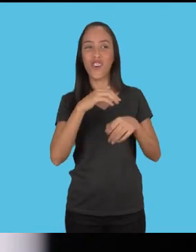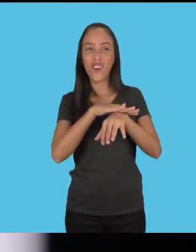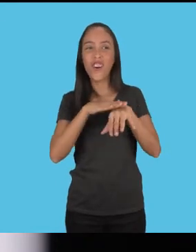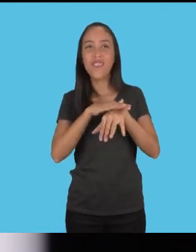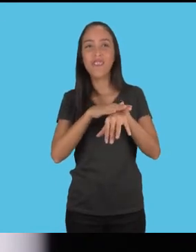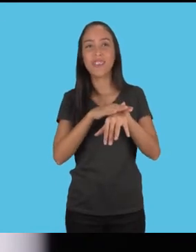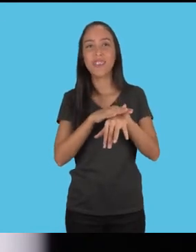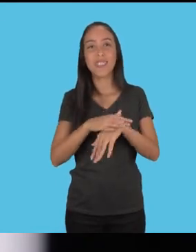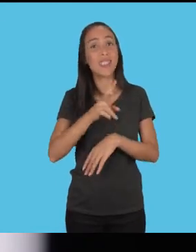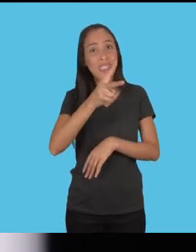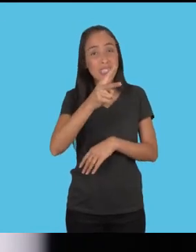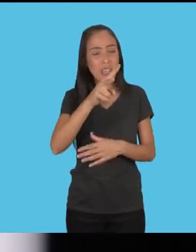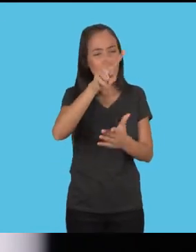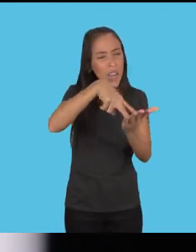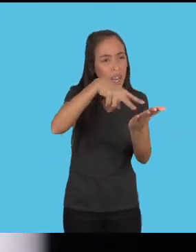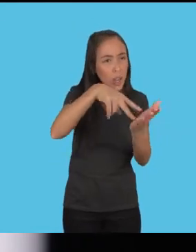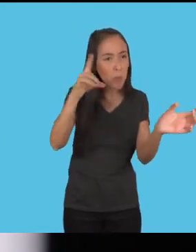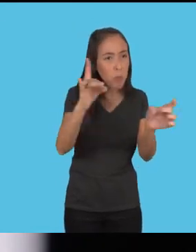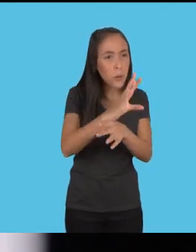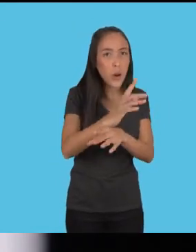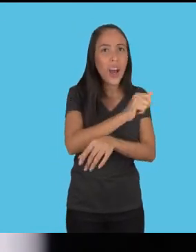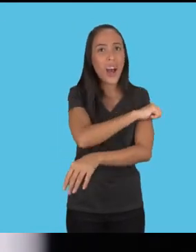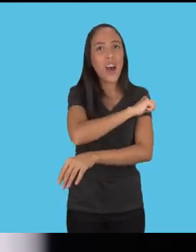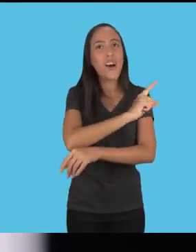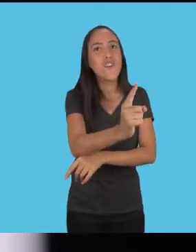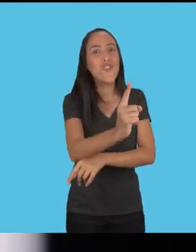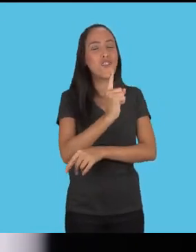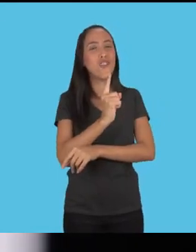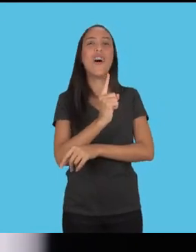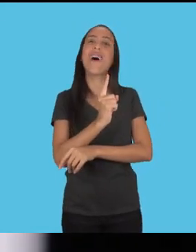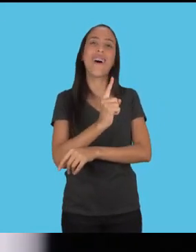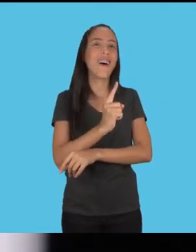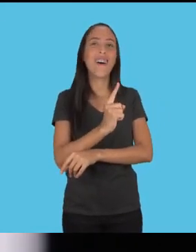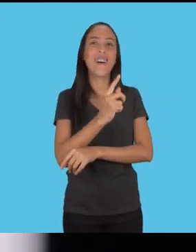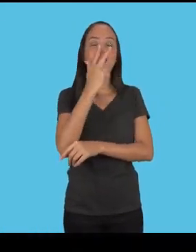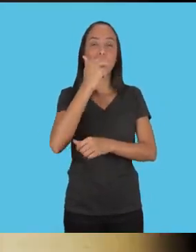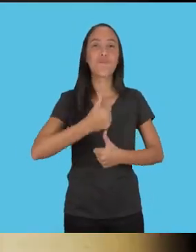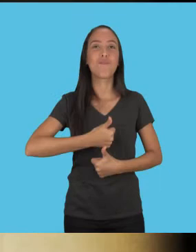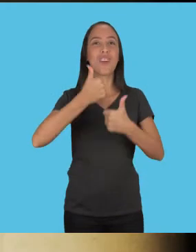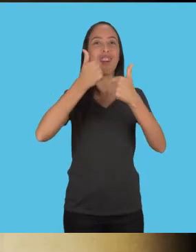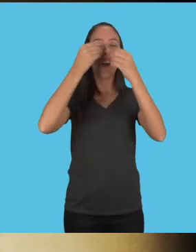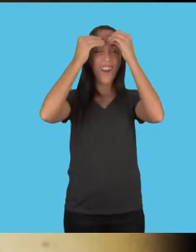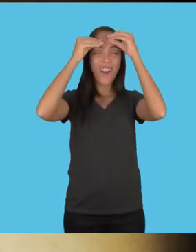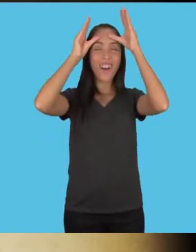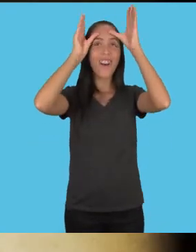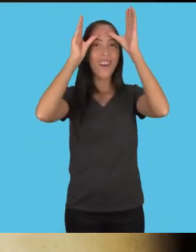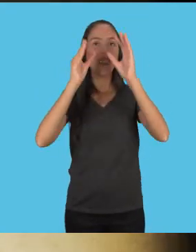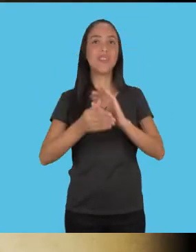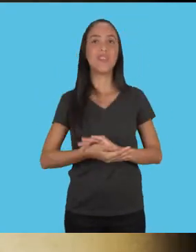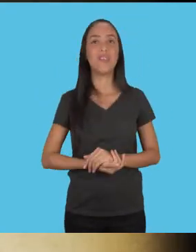Ele quando volta de ler o rei e a coisa, ele já volta bem melhor.